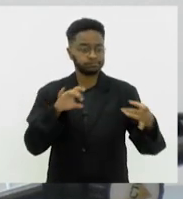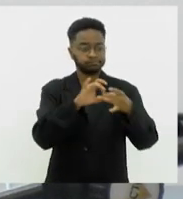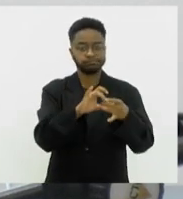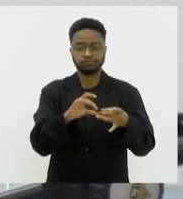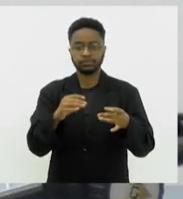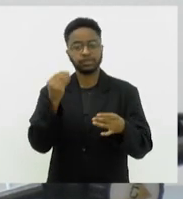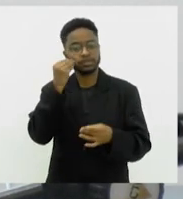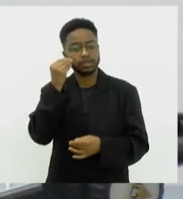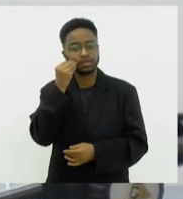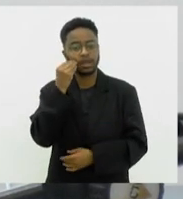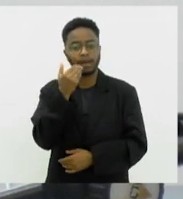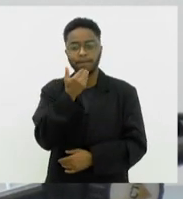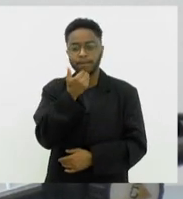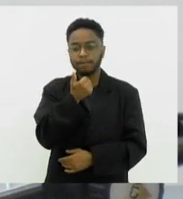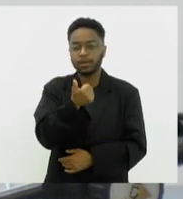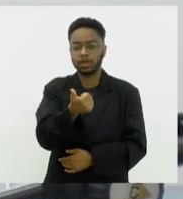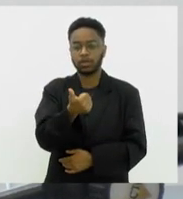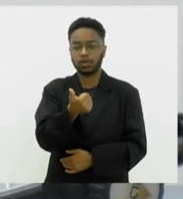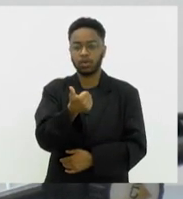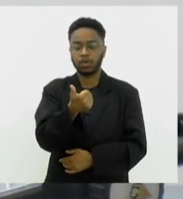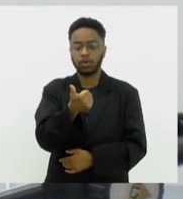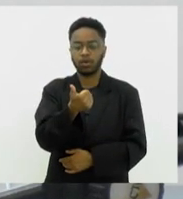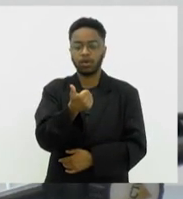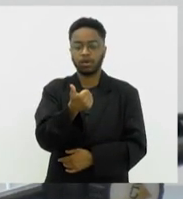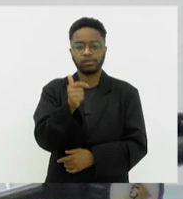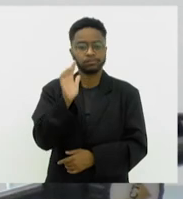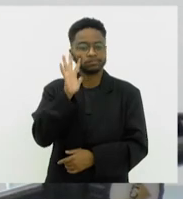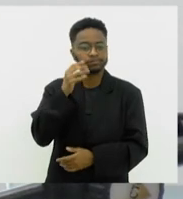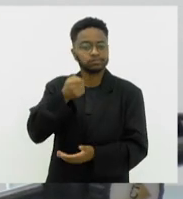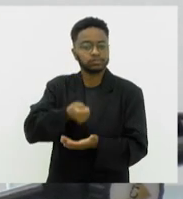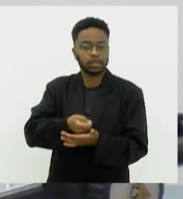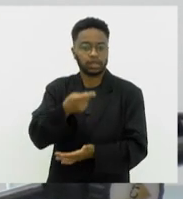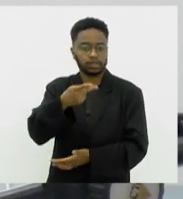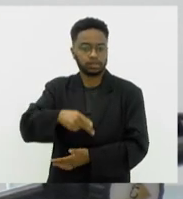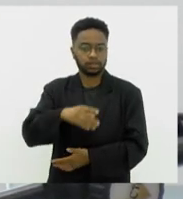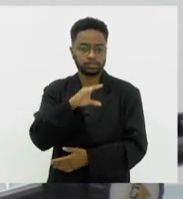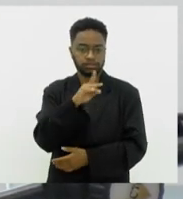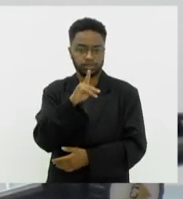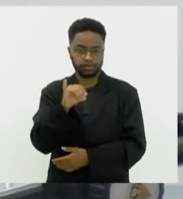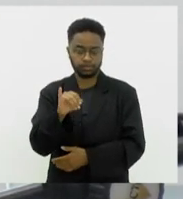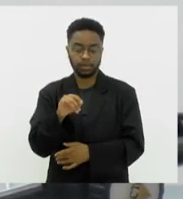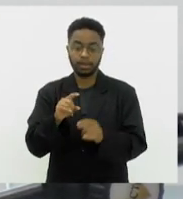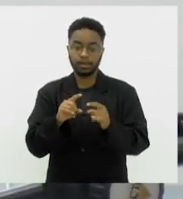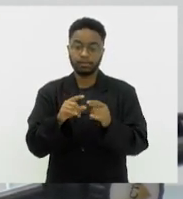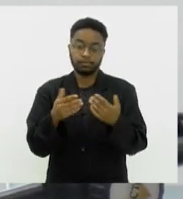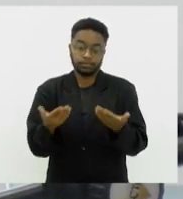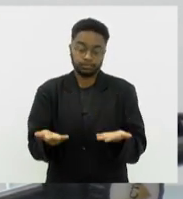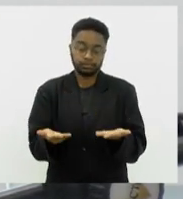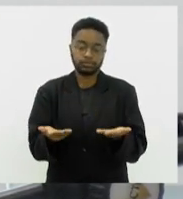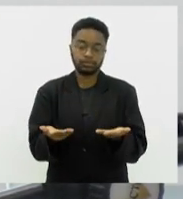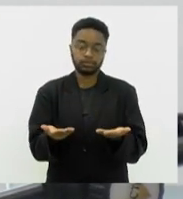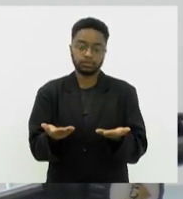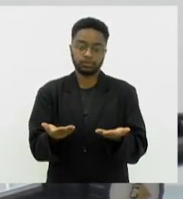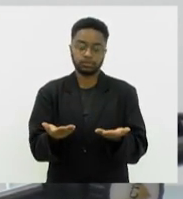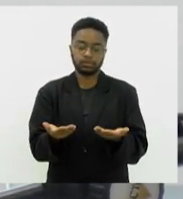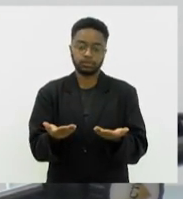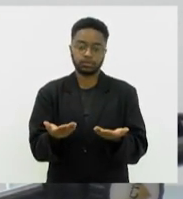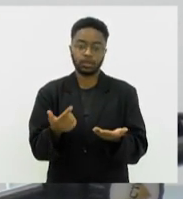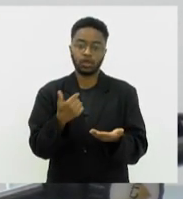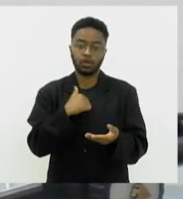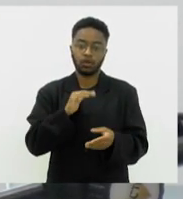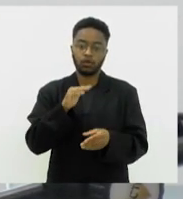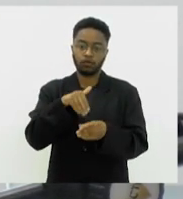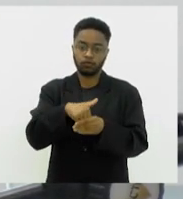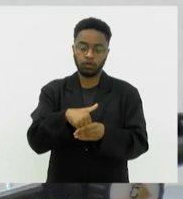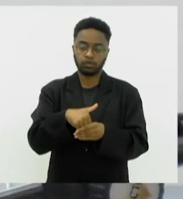melhor consecução dos fins desse dessa comissão parlamentar de inquérito sendo assim Voto no